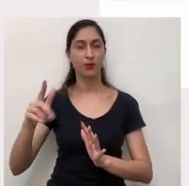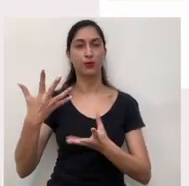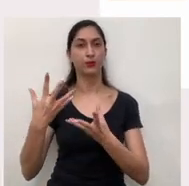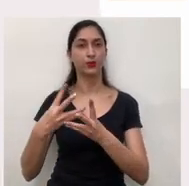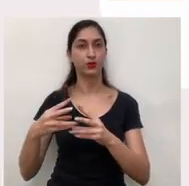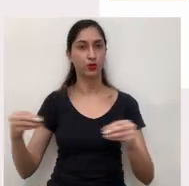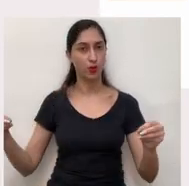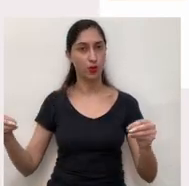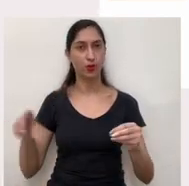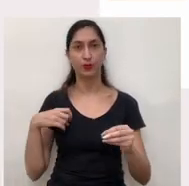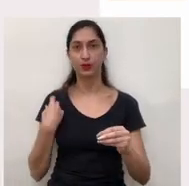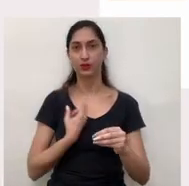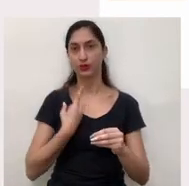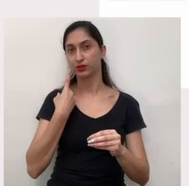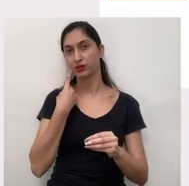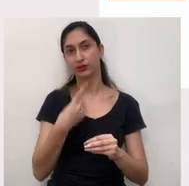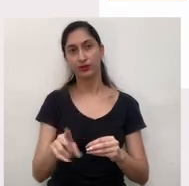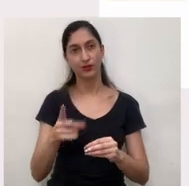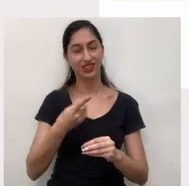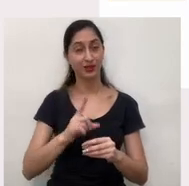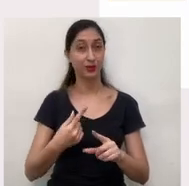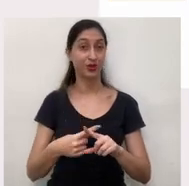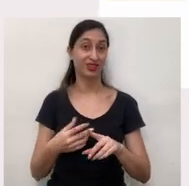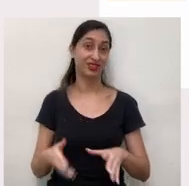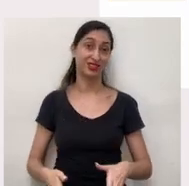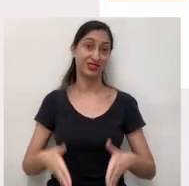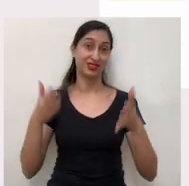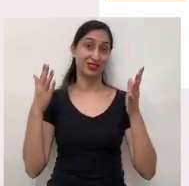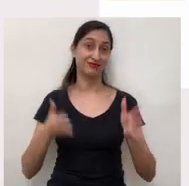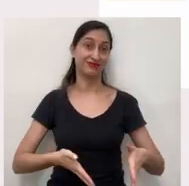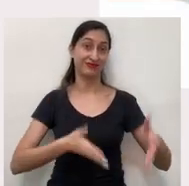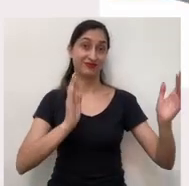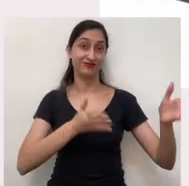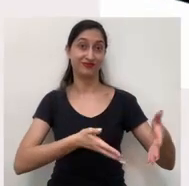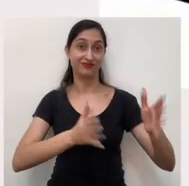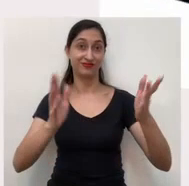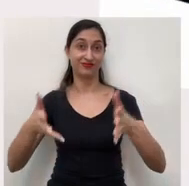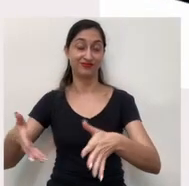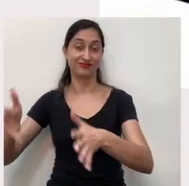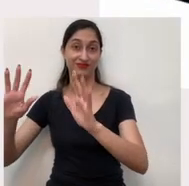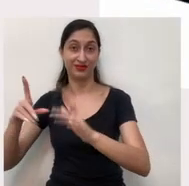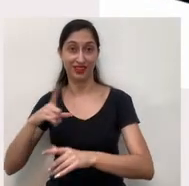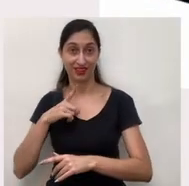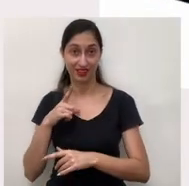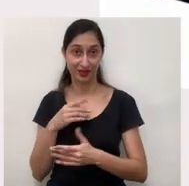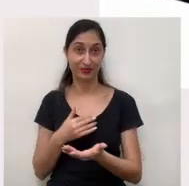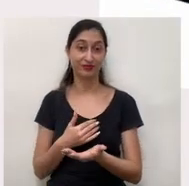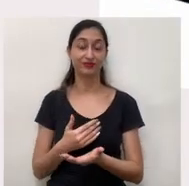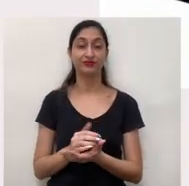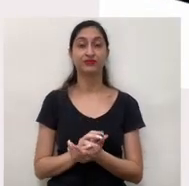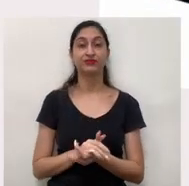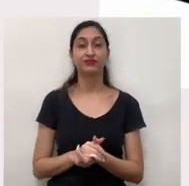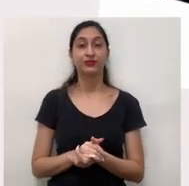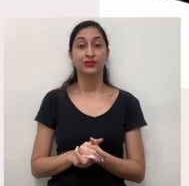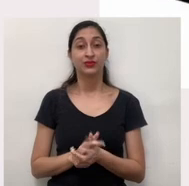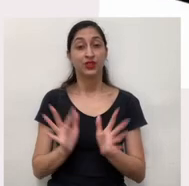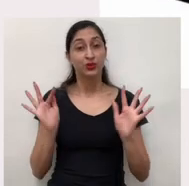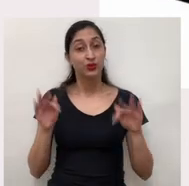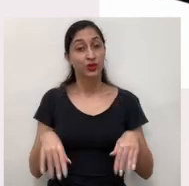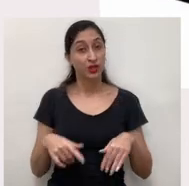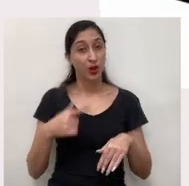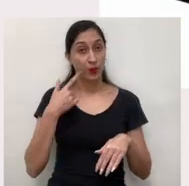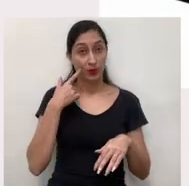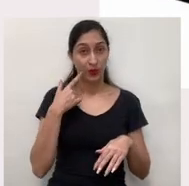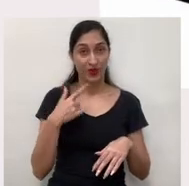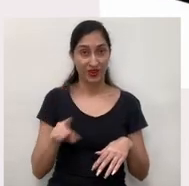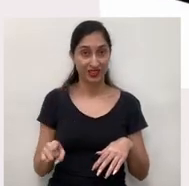nossos olhos, né, da cidade que se verticaliza. Pode passar. E, por fim, mais